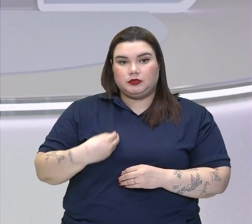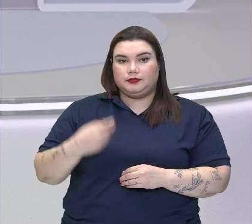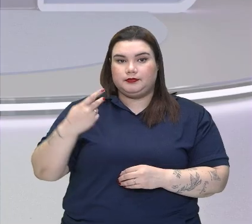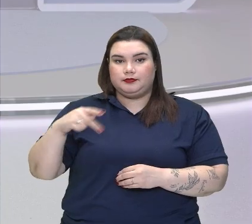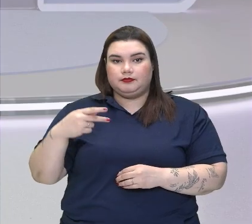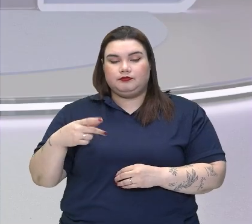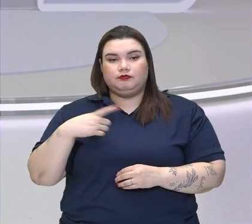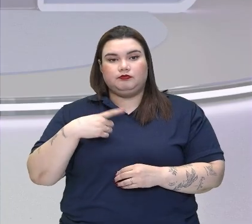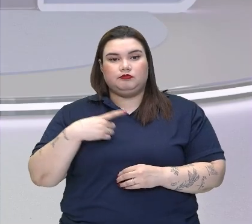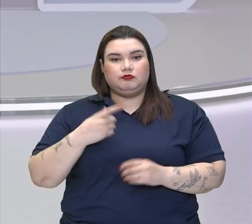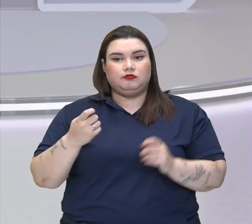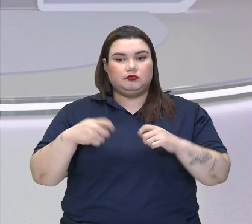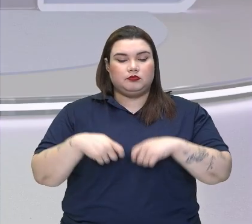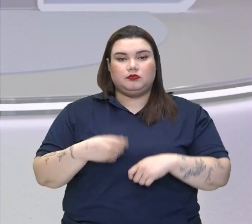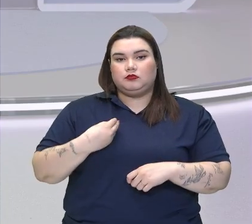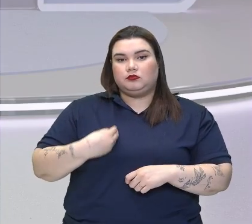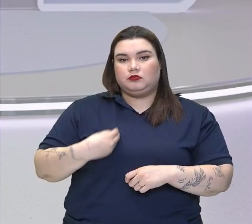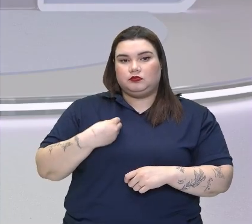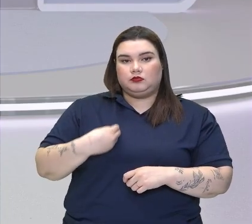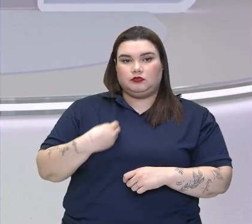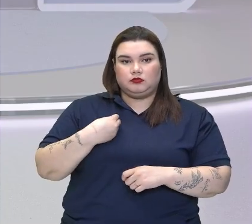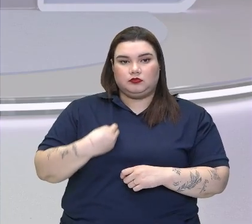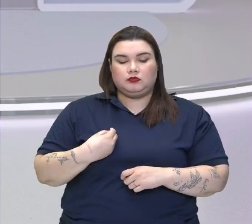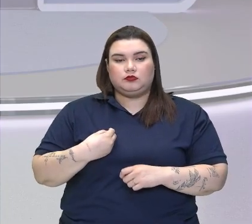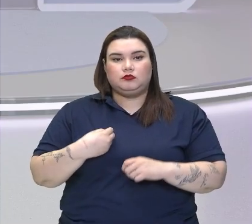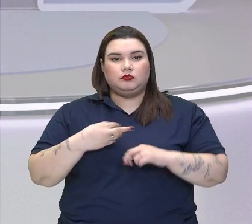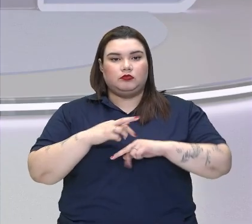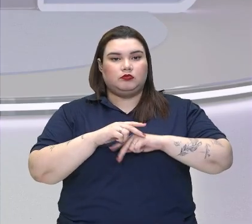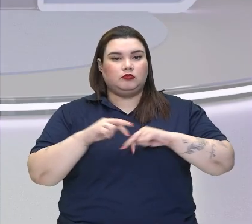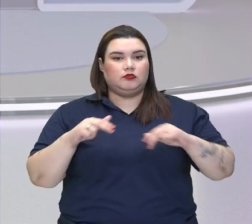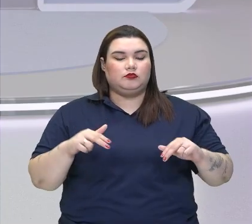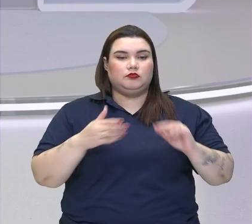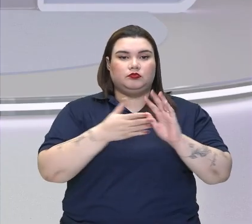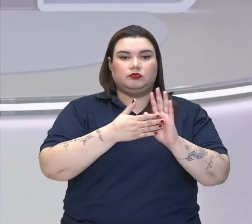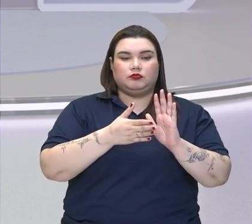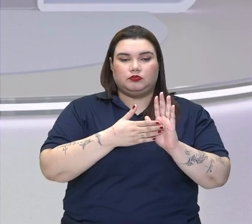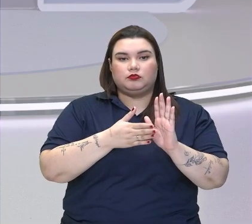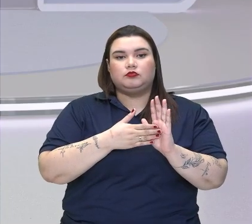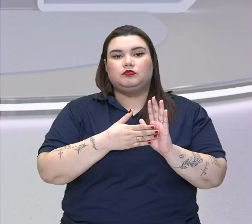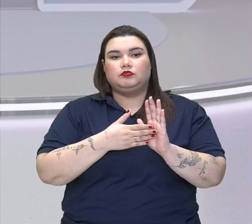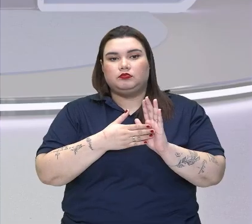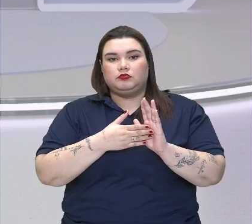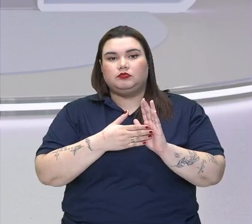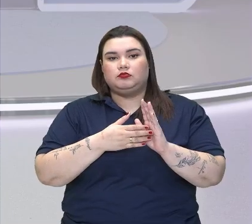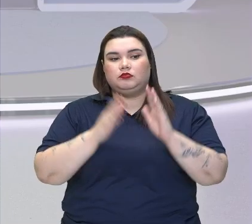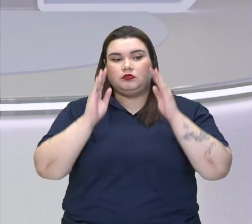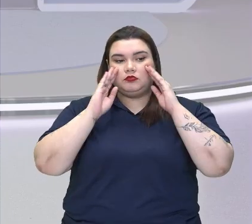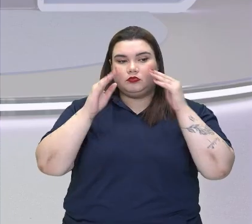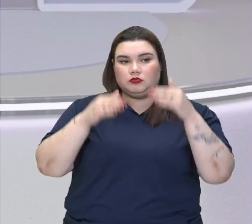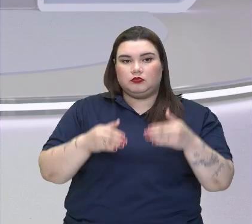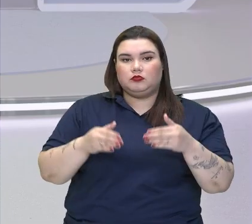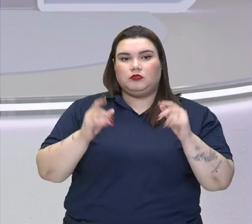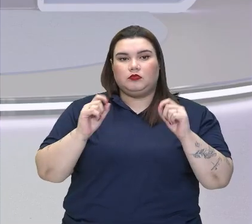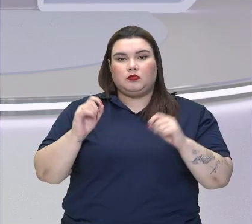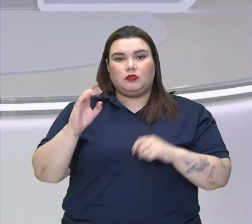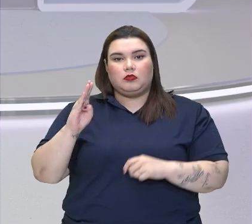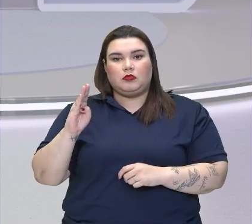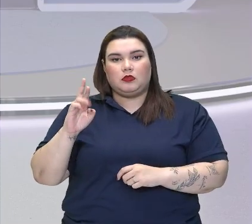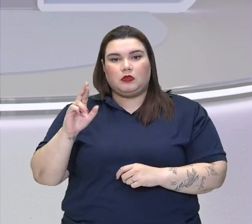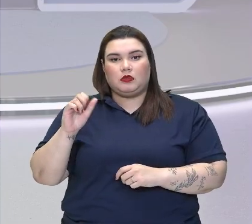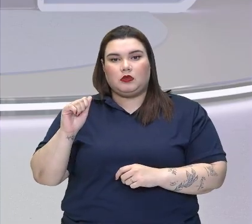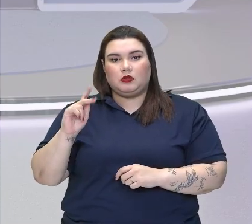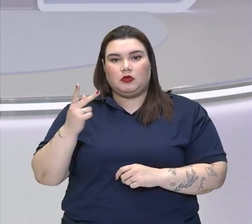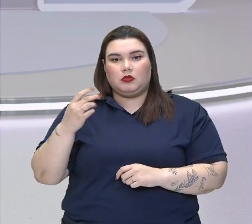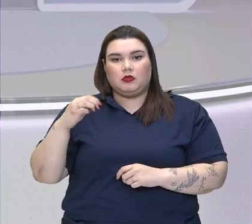vem a vida, que vem a existência, que vem os propósitos de vida, né? Baseado em Brahma, em sua teologia, em